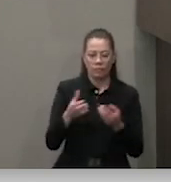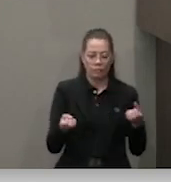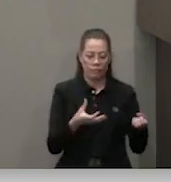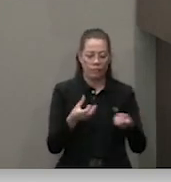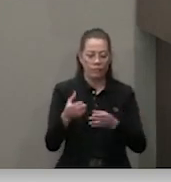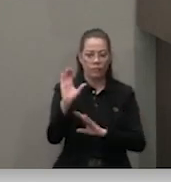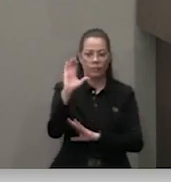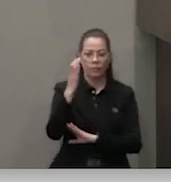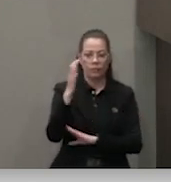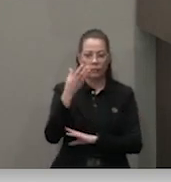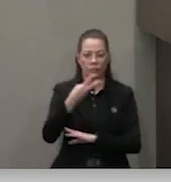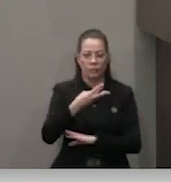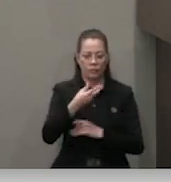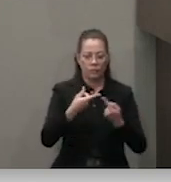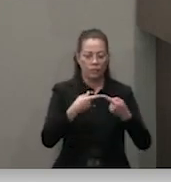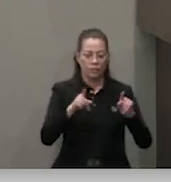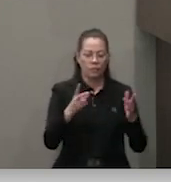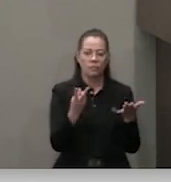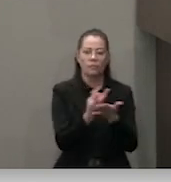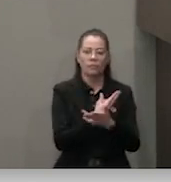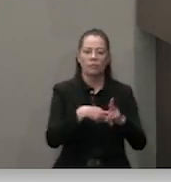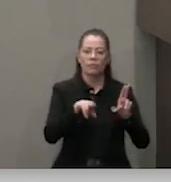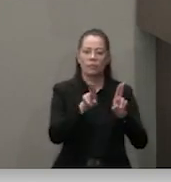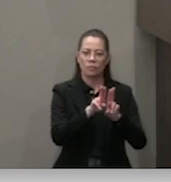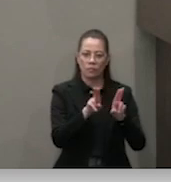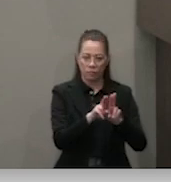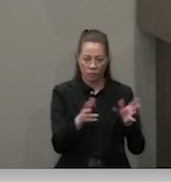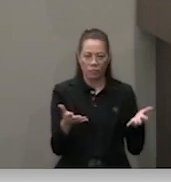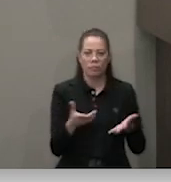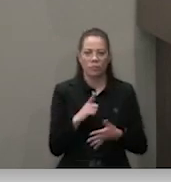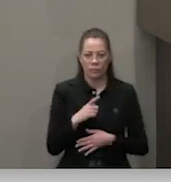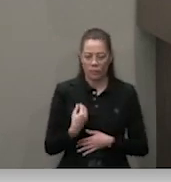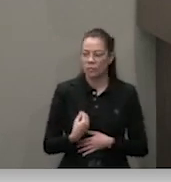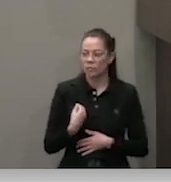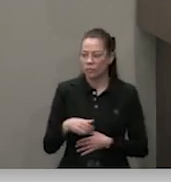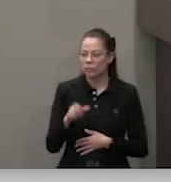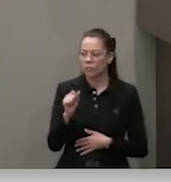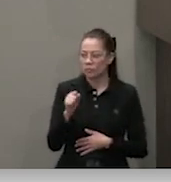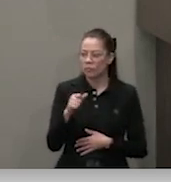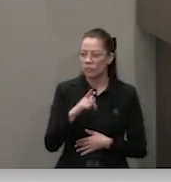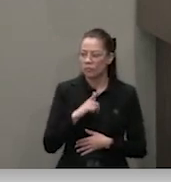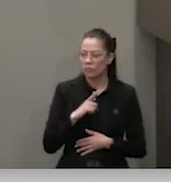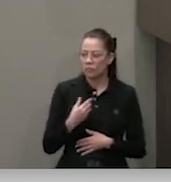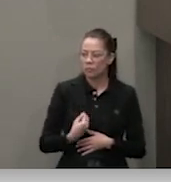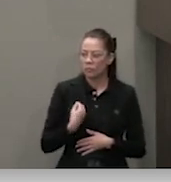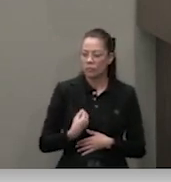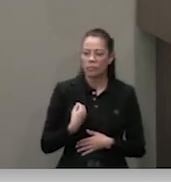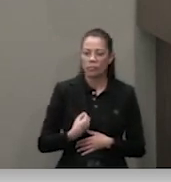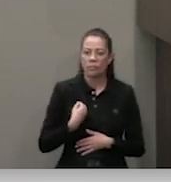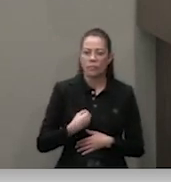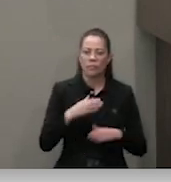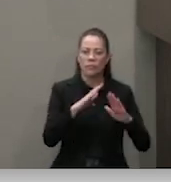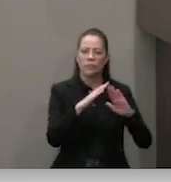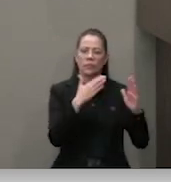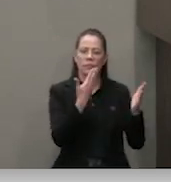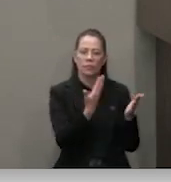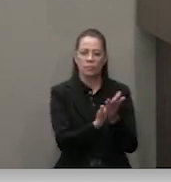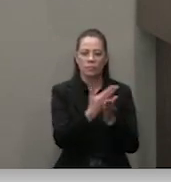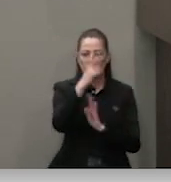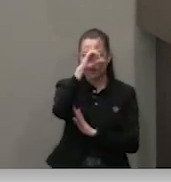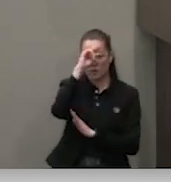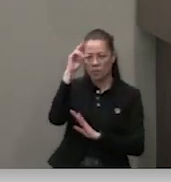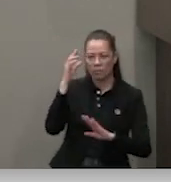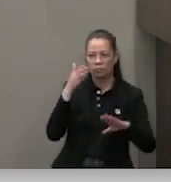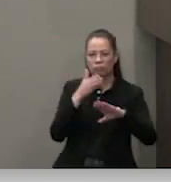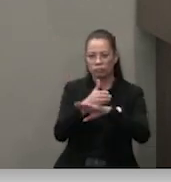pass fundo terceira Edição onde acontece na UPF e está acontecendo hoje lá tivemos o lançamento Várias escolas municipais